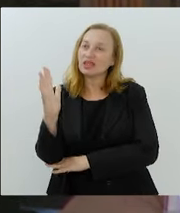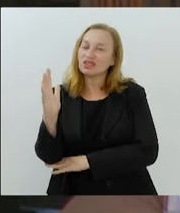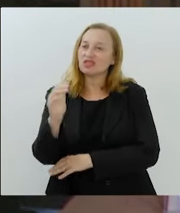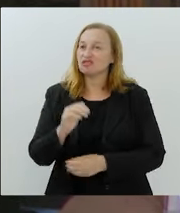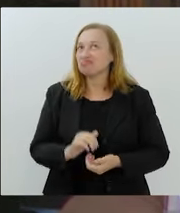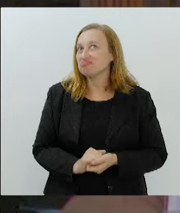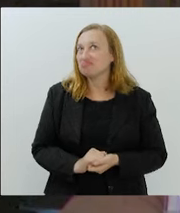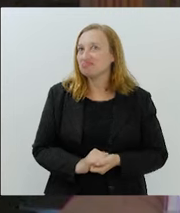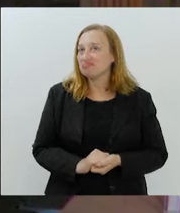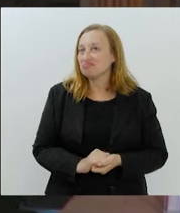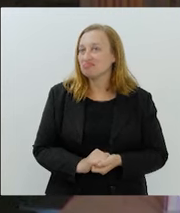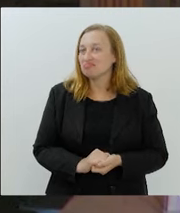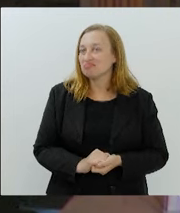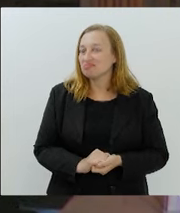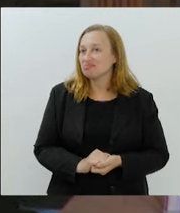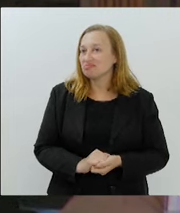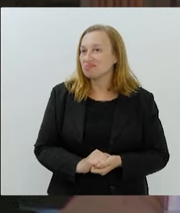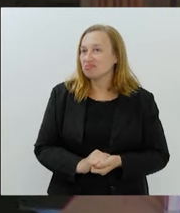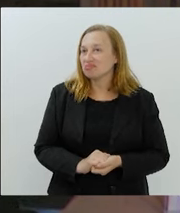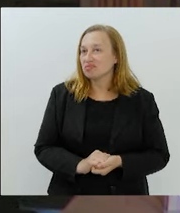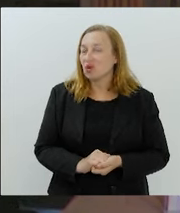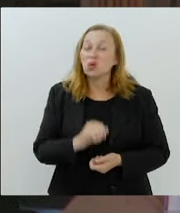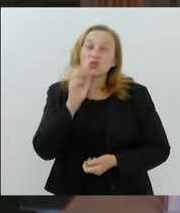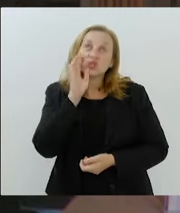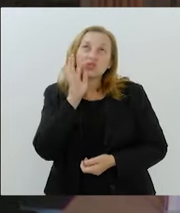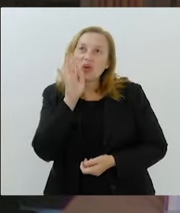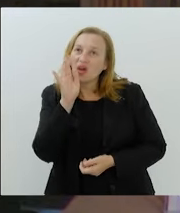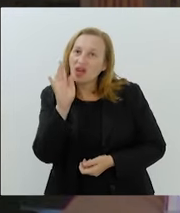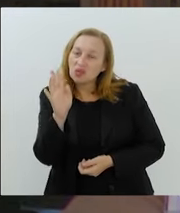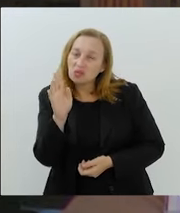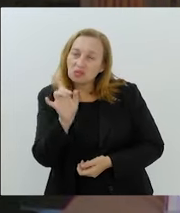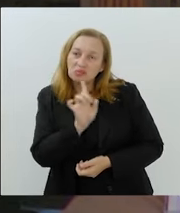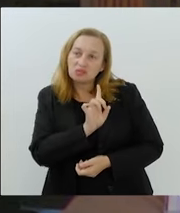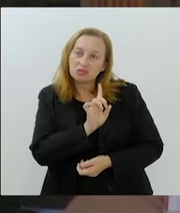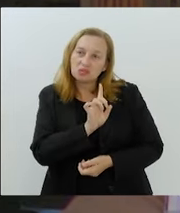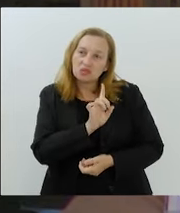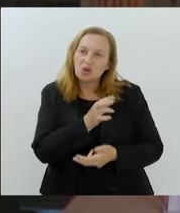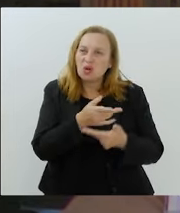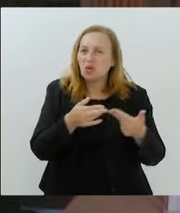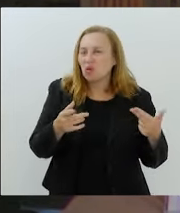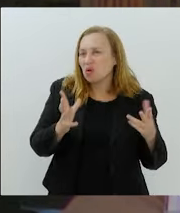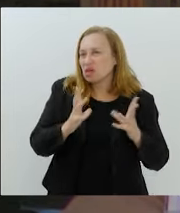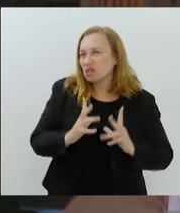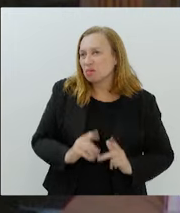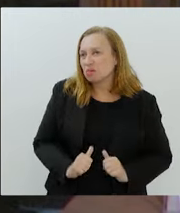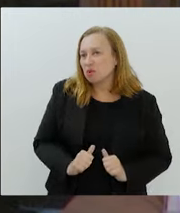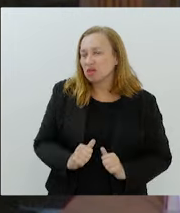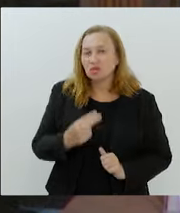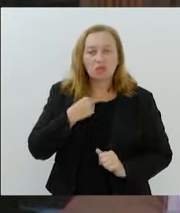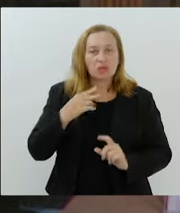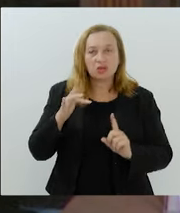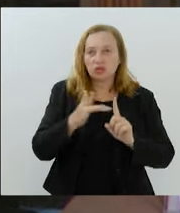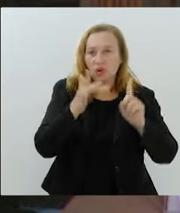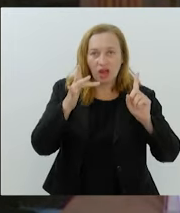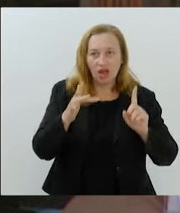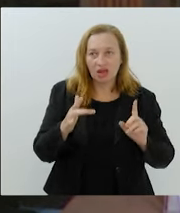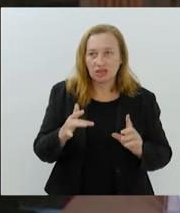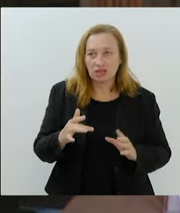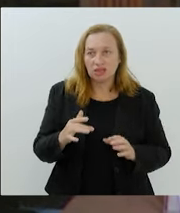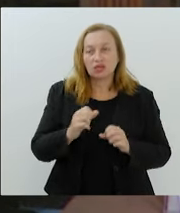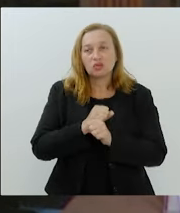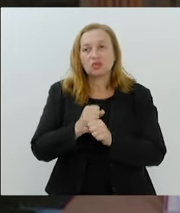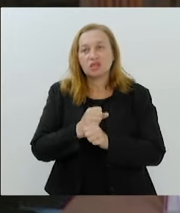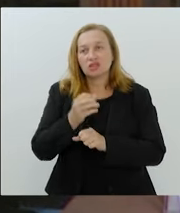ambiente idílico, sonhador, de uma coisa pura, intocada, que desde os anos